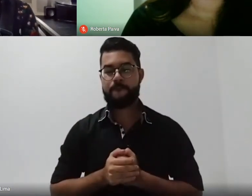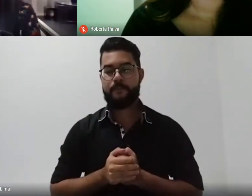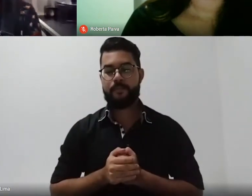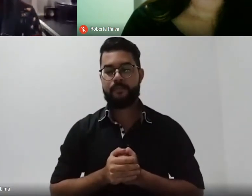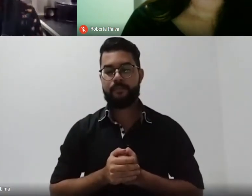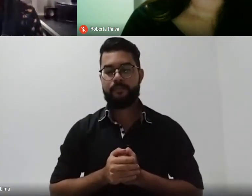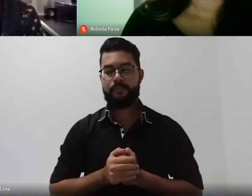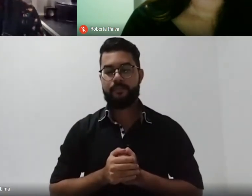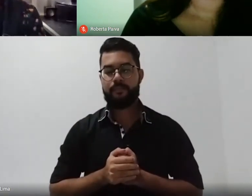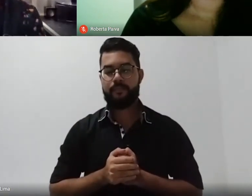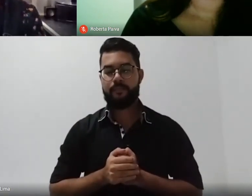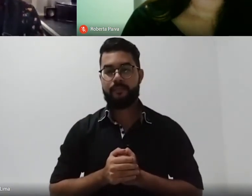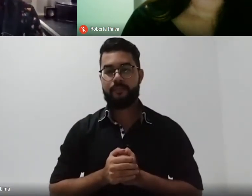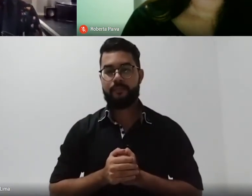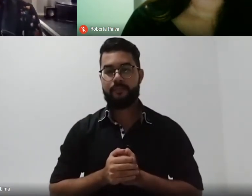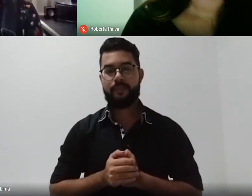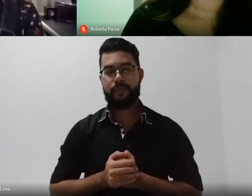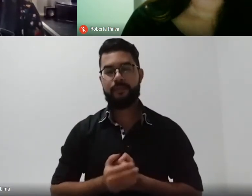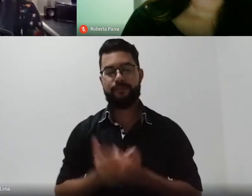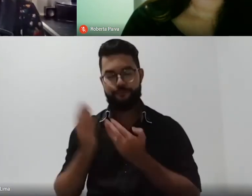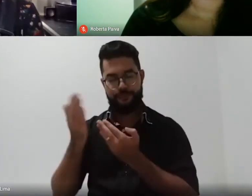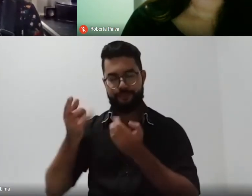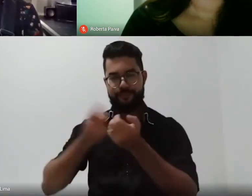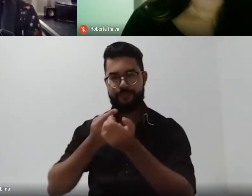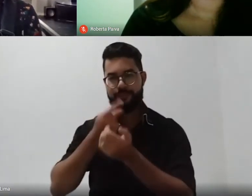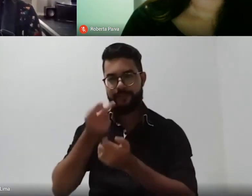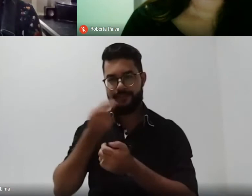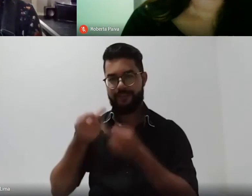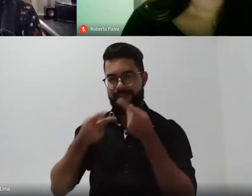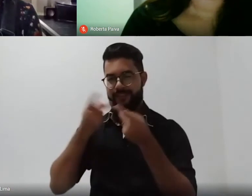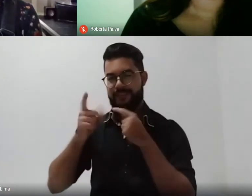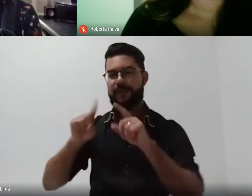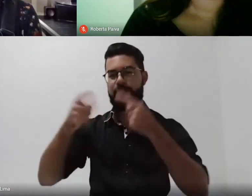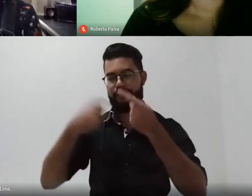Então faço, para depois eu faço mais comentários.